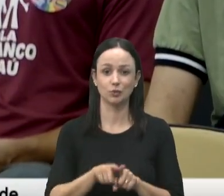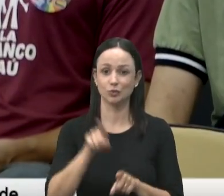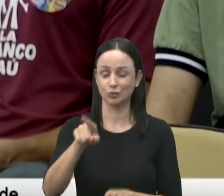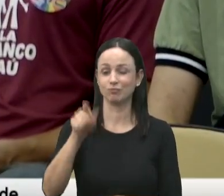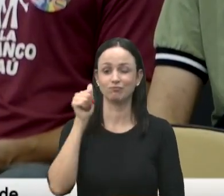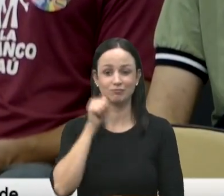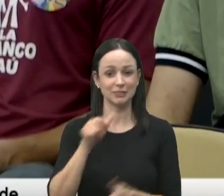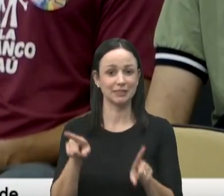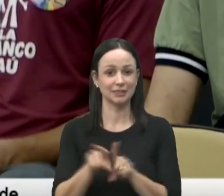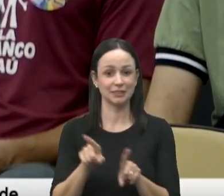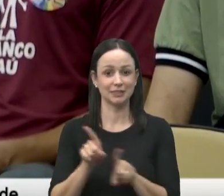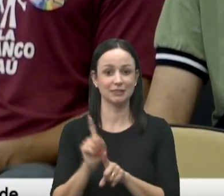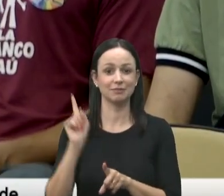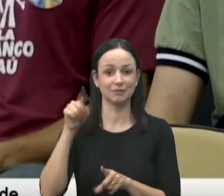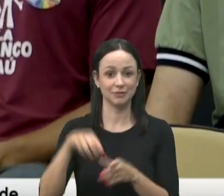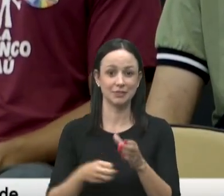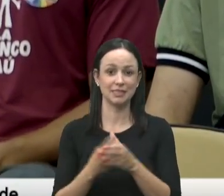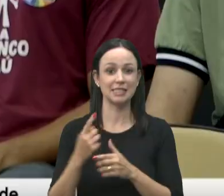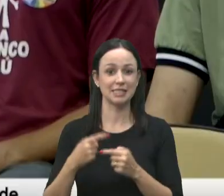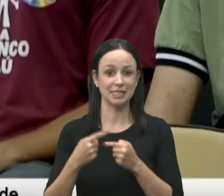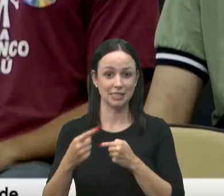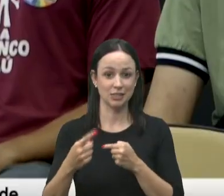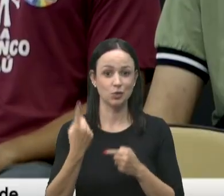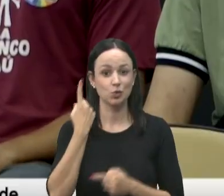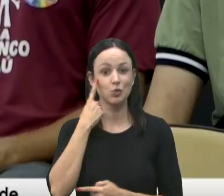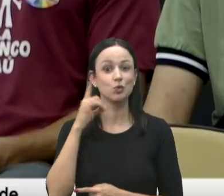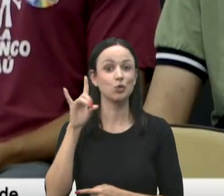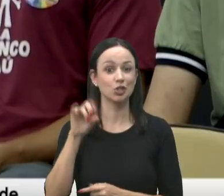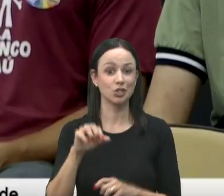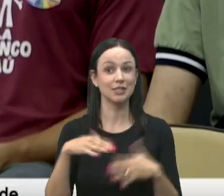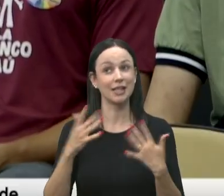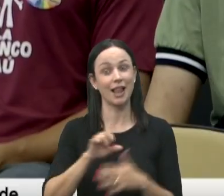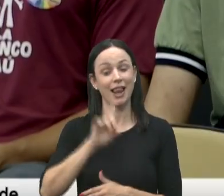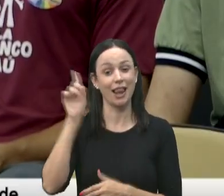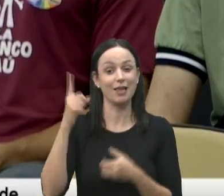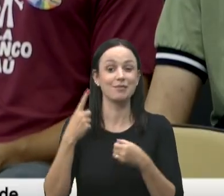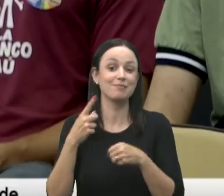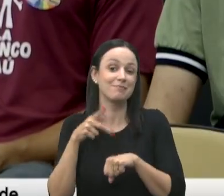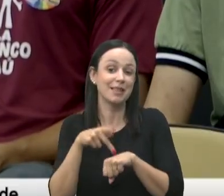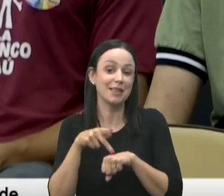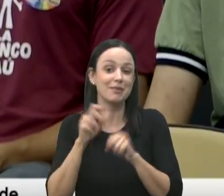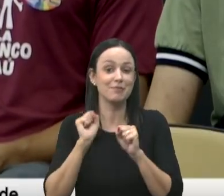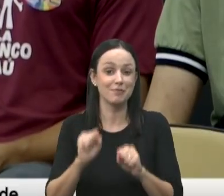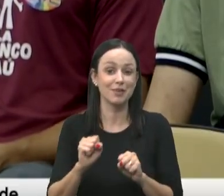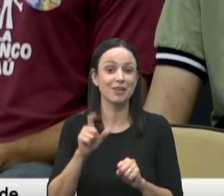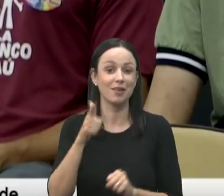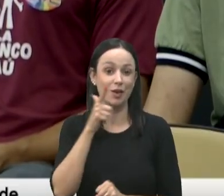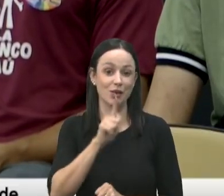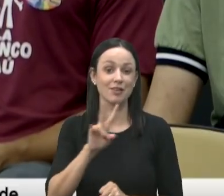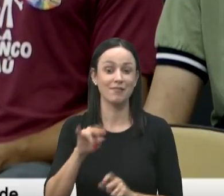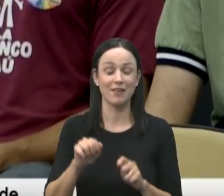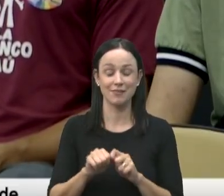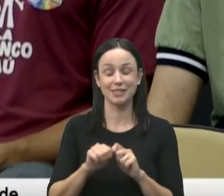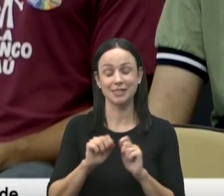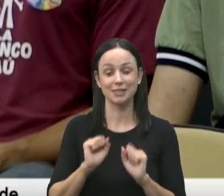poder vir implantar essa semana aqui. Um dia, quem sabe, em Pederneiras, alguma coisa também a gente também vai conseguir fazer. Do Guilherme, de